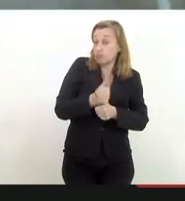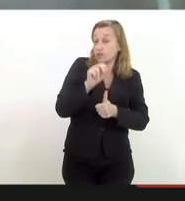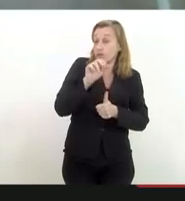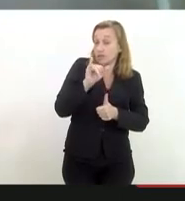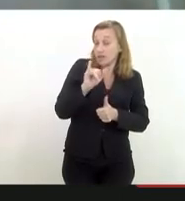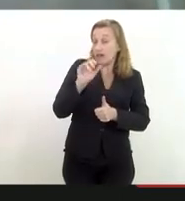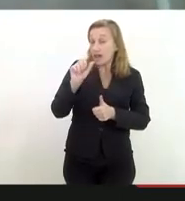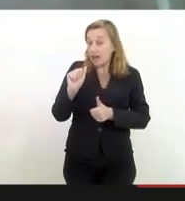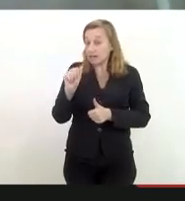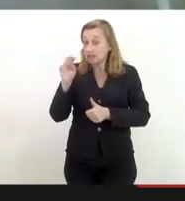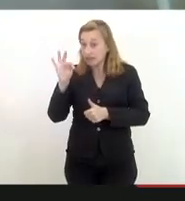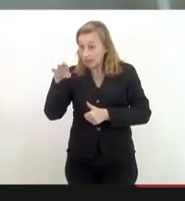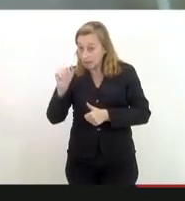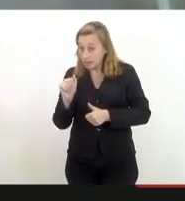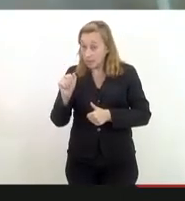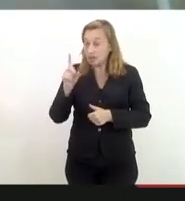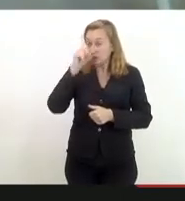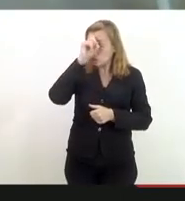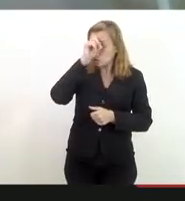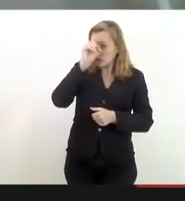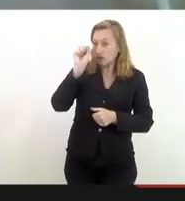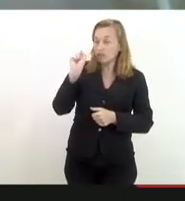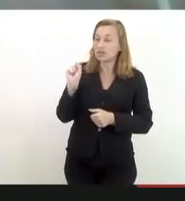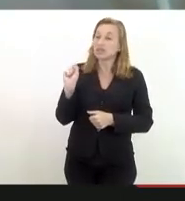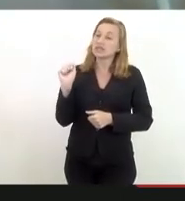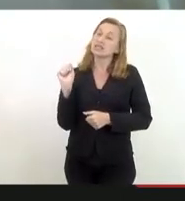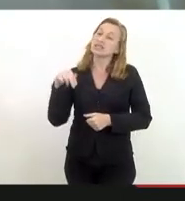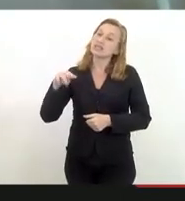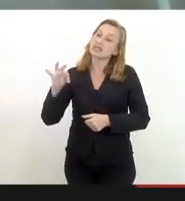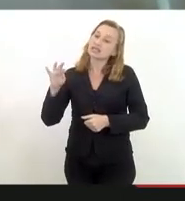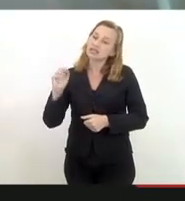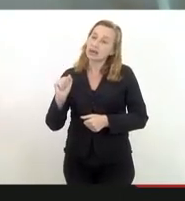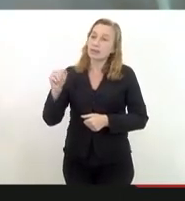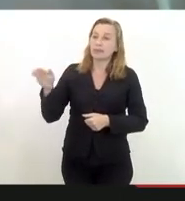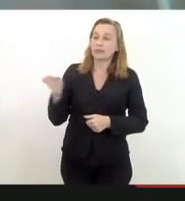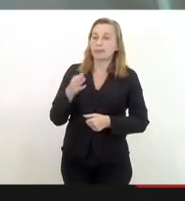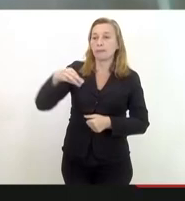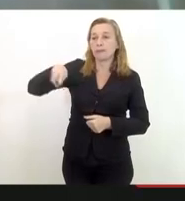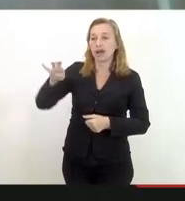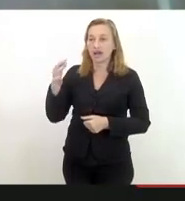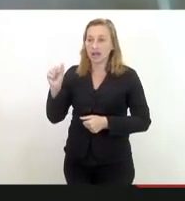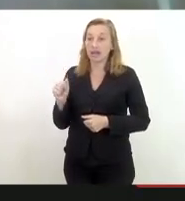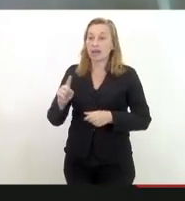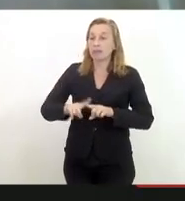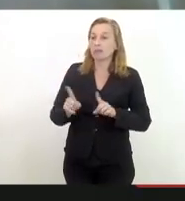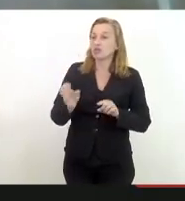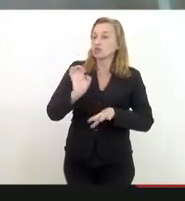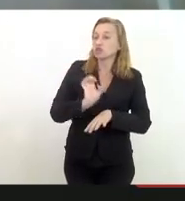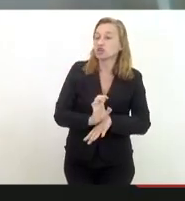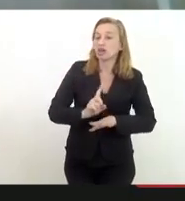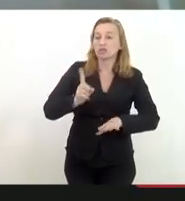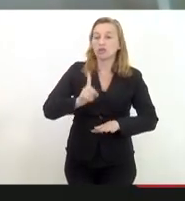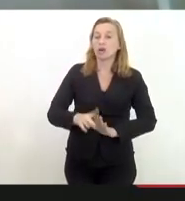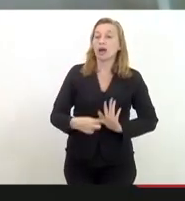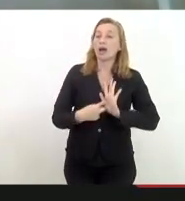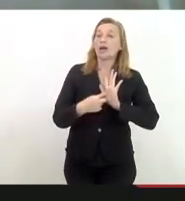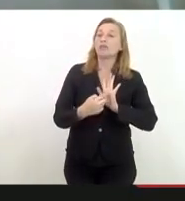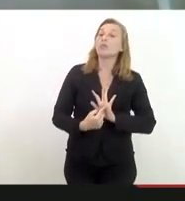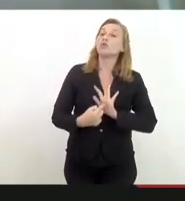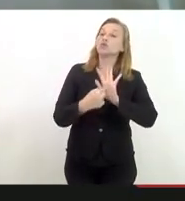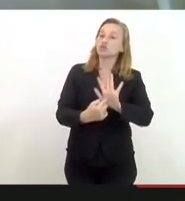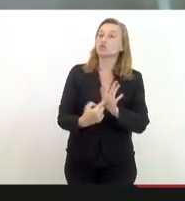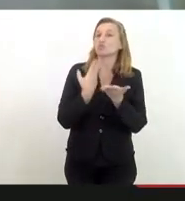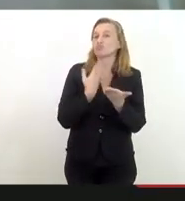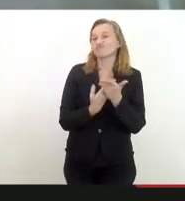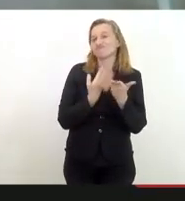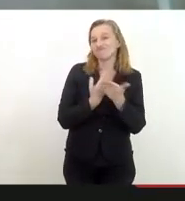o ISS, o Hospital Santa Maria. No entanto, o Estado ainda não apresentou esse